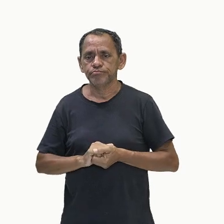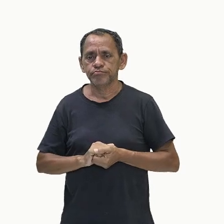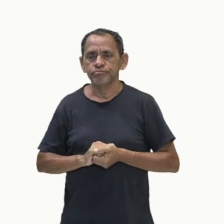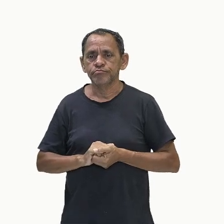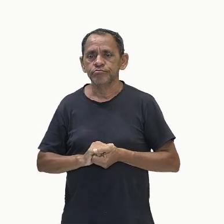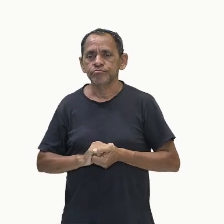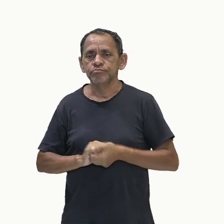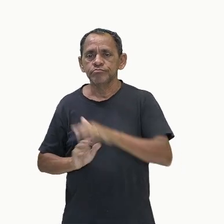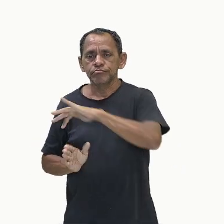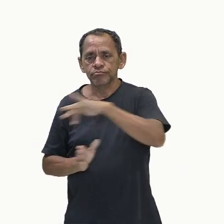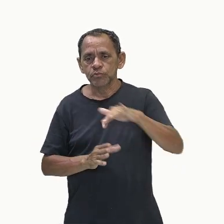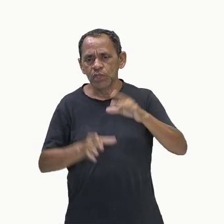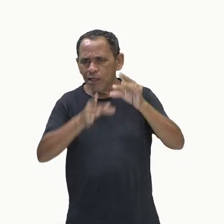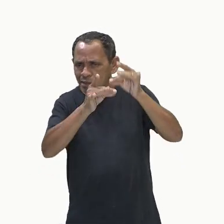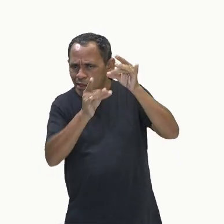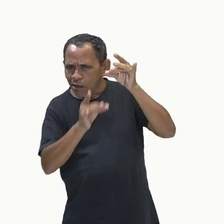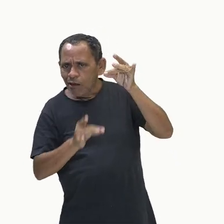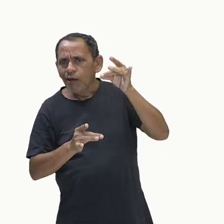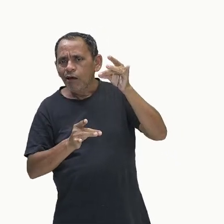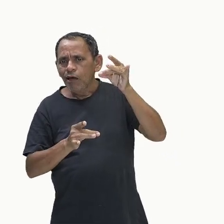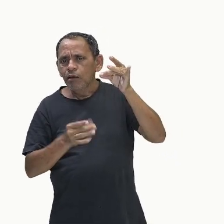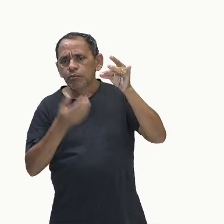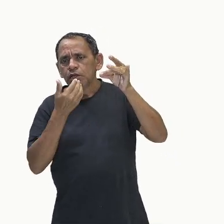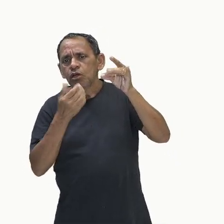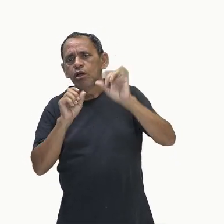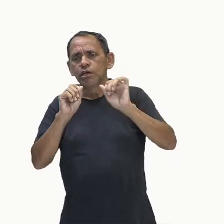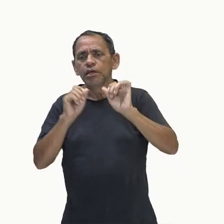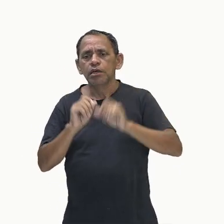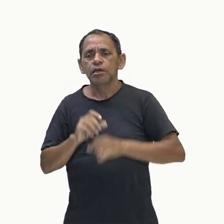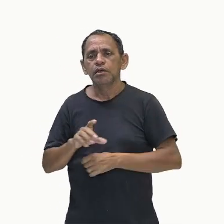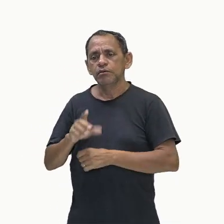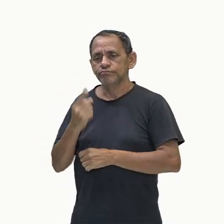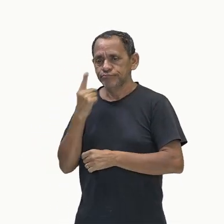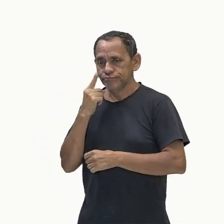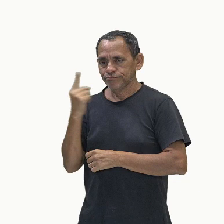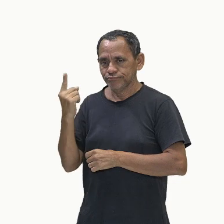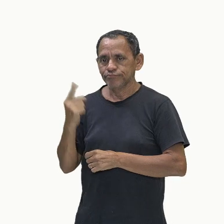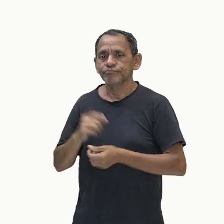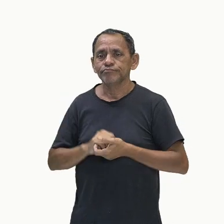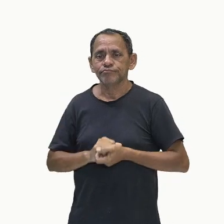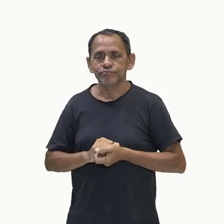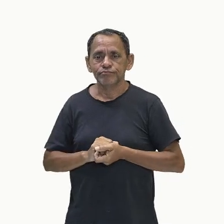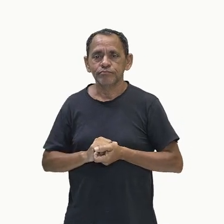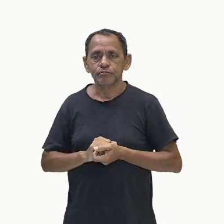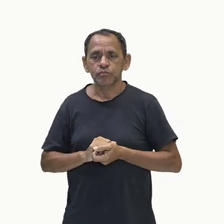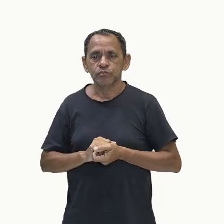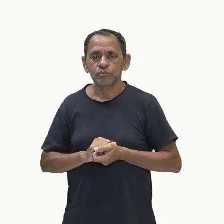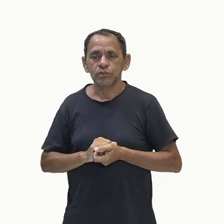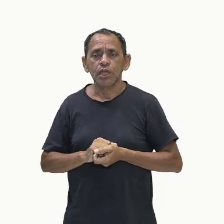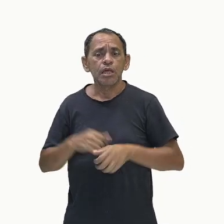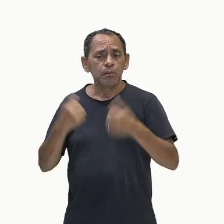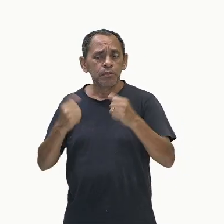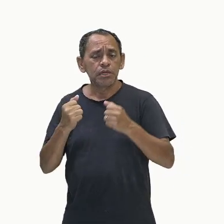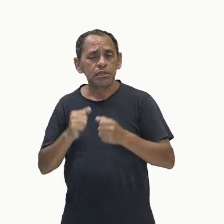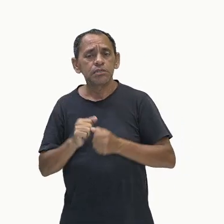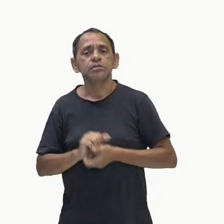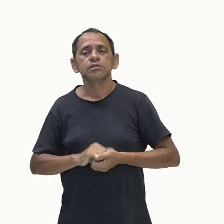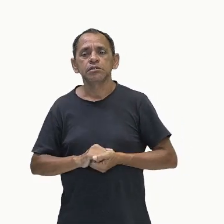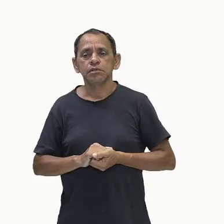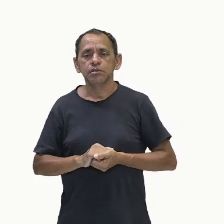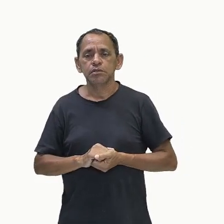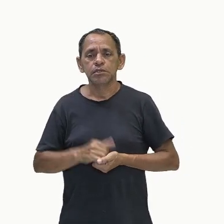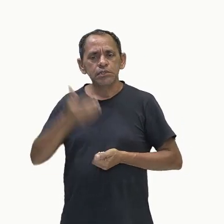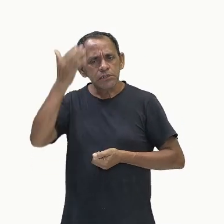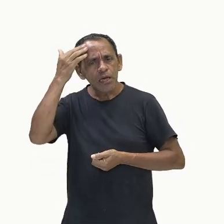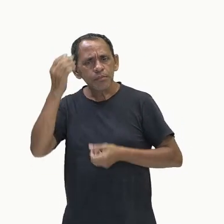melhor, o daltonismo é uma condição, para a gente fortalecer essa condição, ligada ao cromossomo X,